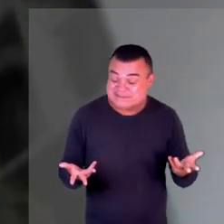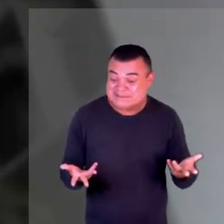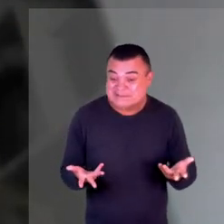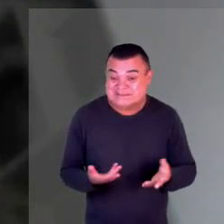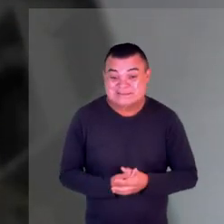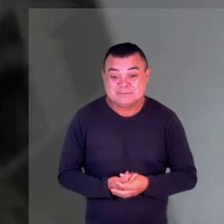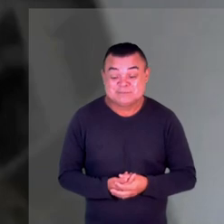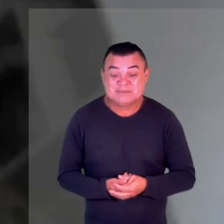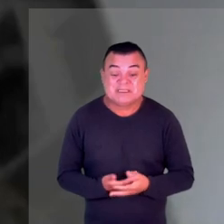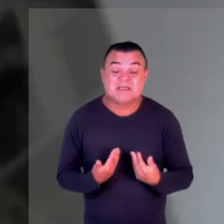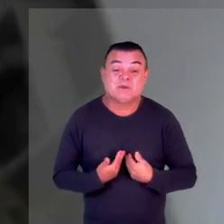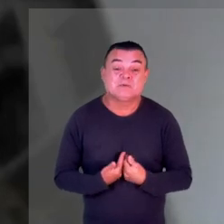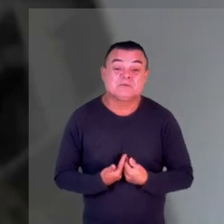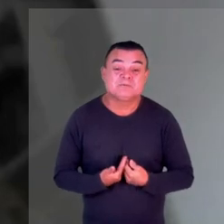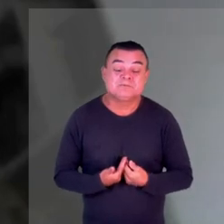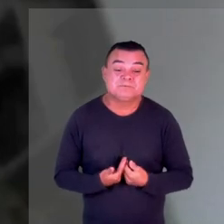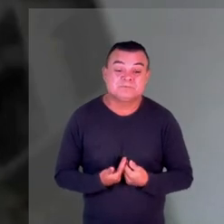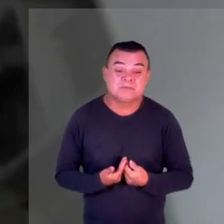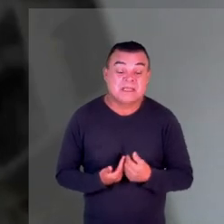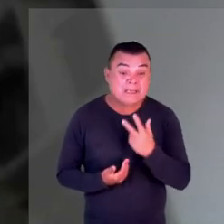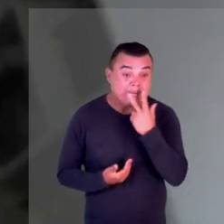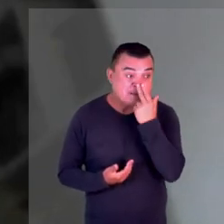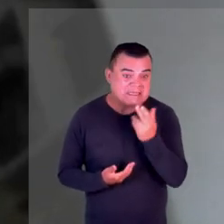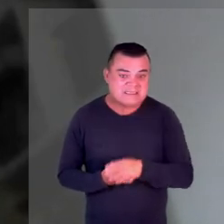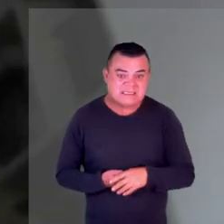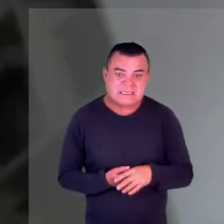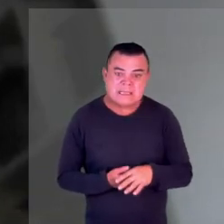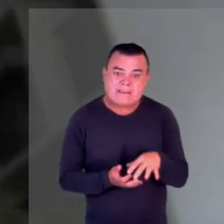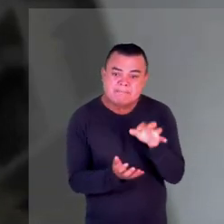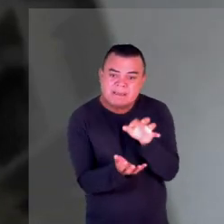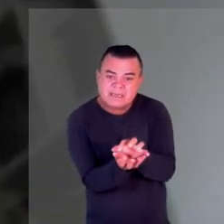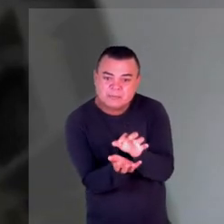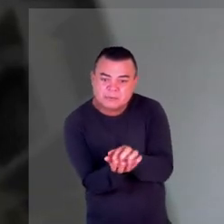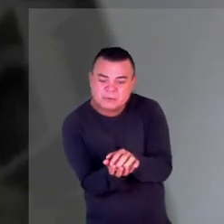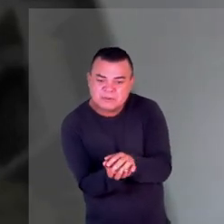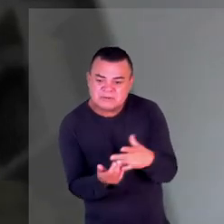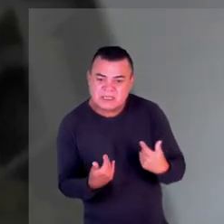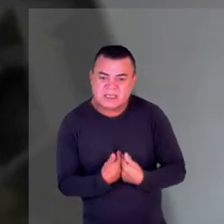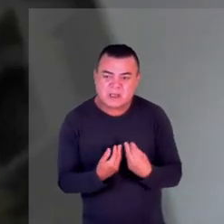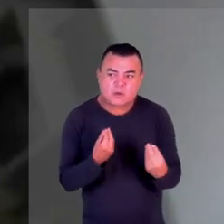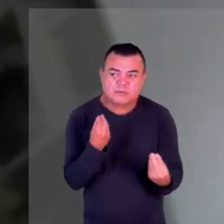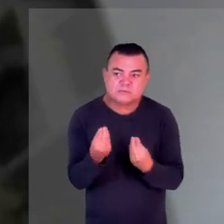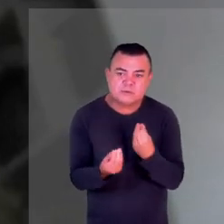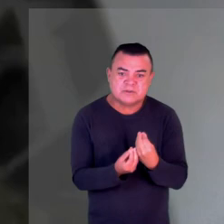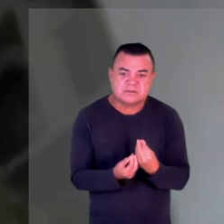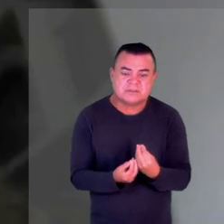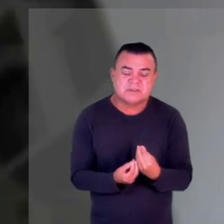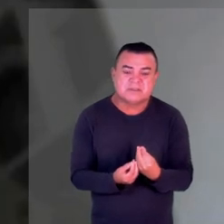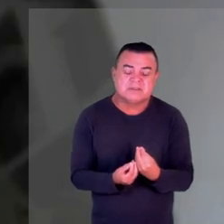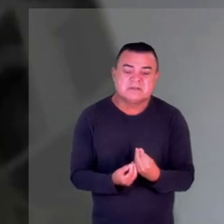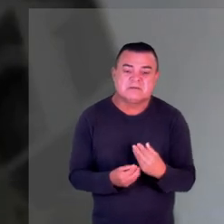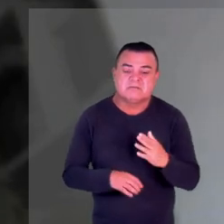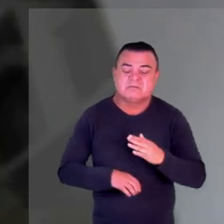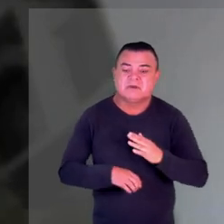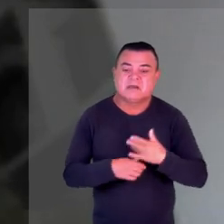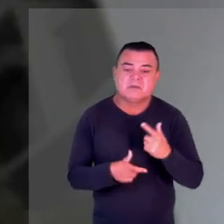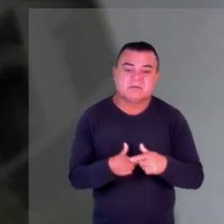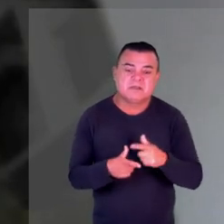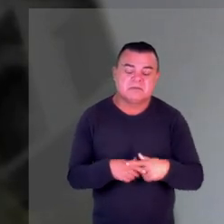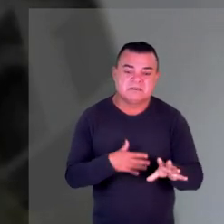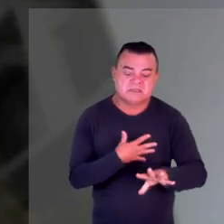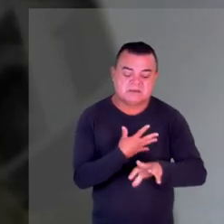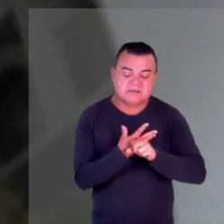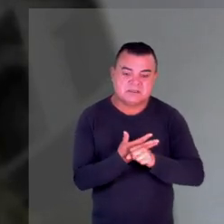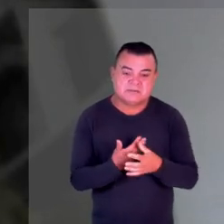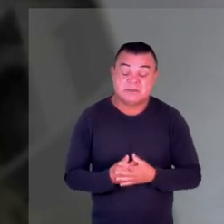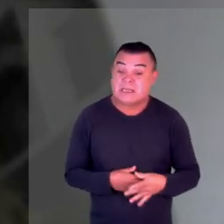ver parecendo que em Pernambuco é causa de adoção isso pode acontecer até eventualmente mas assim o grosso